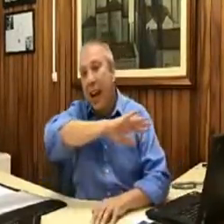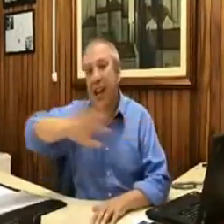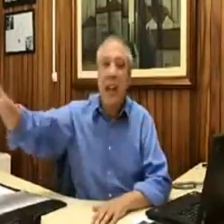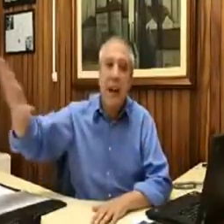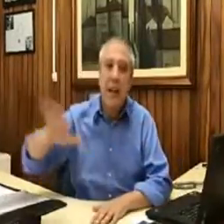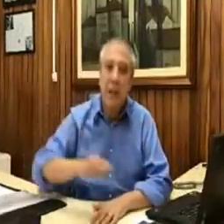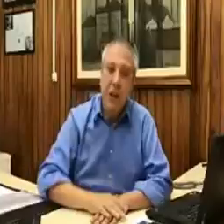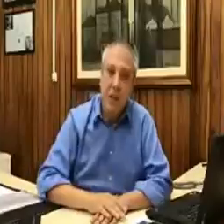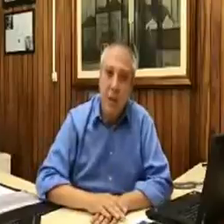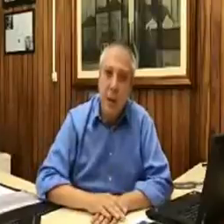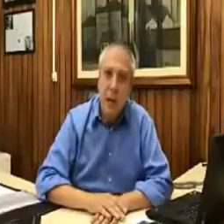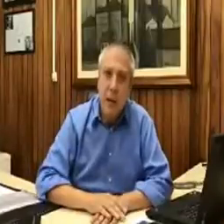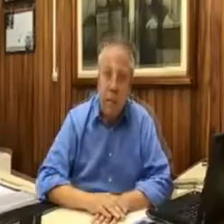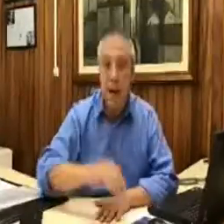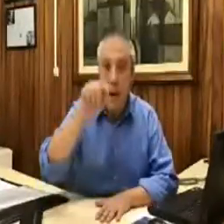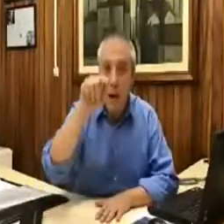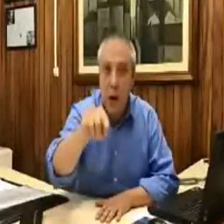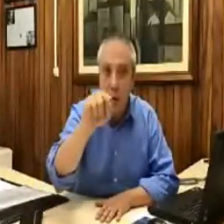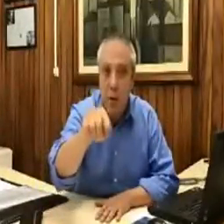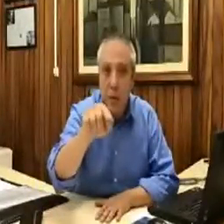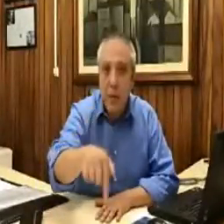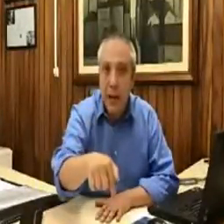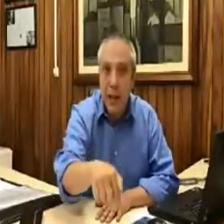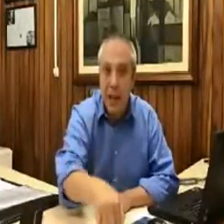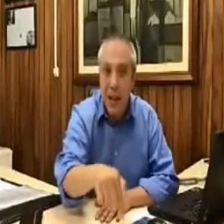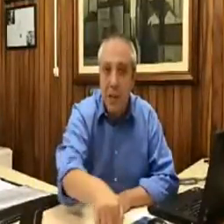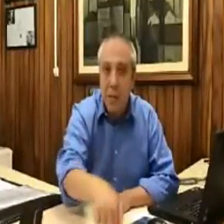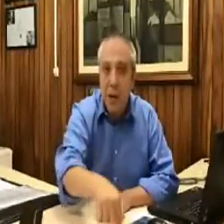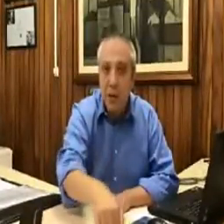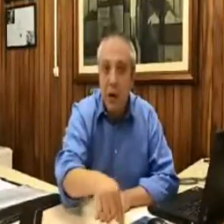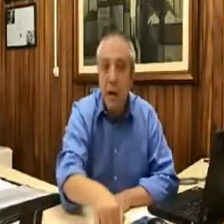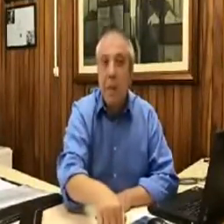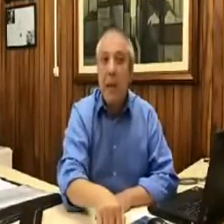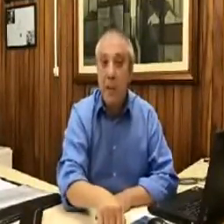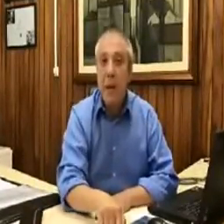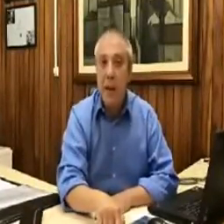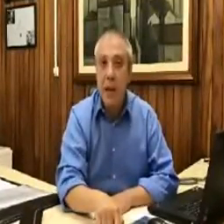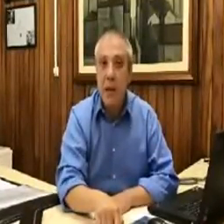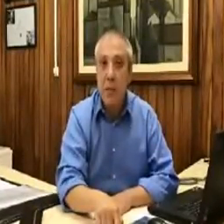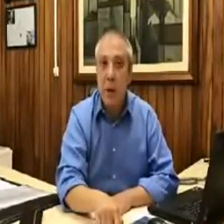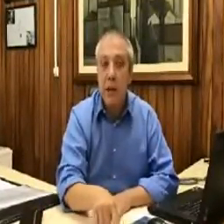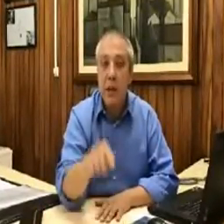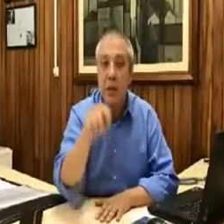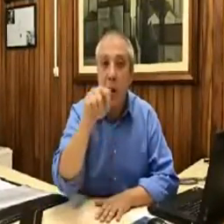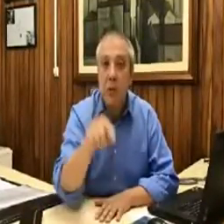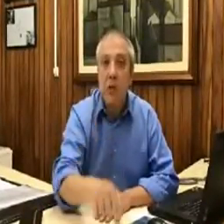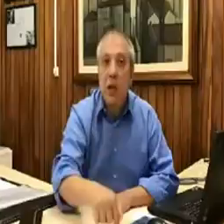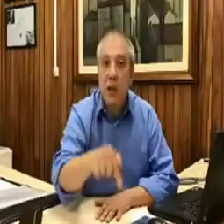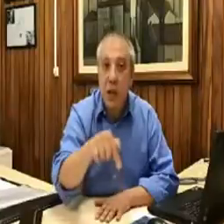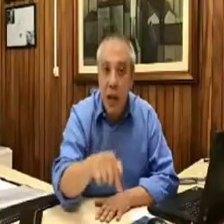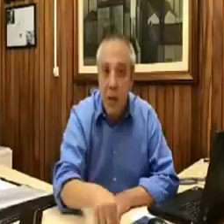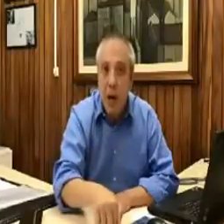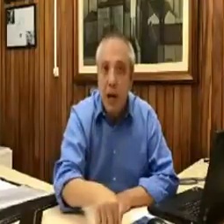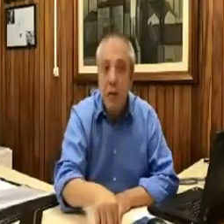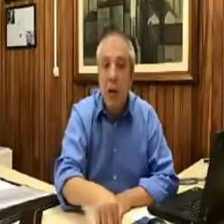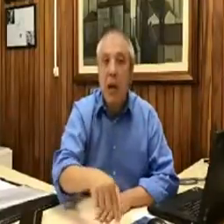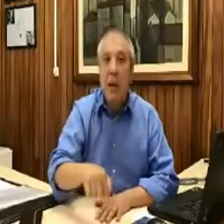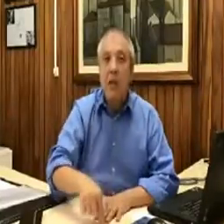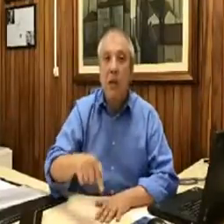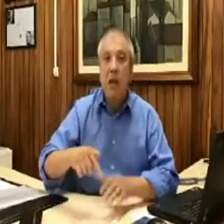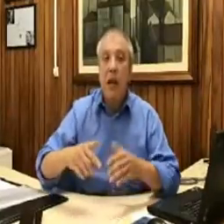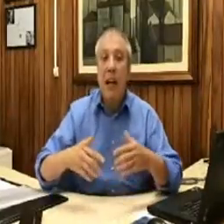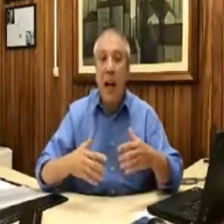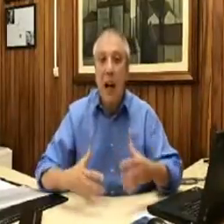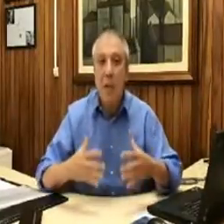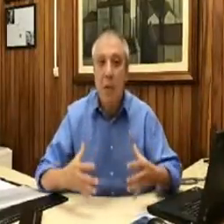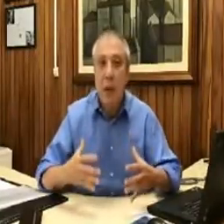nós era sair definitivamente. Agora, sua permanência nesse momento na presidência do partido nos deixa encabulado e